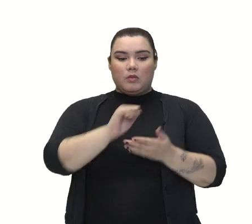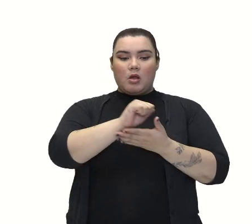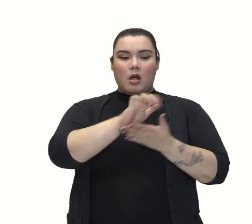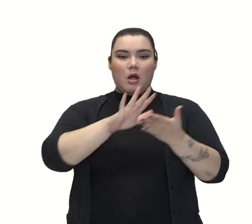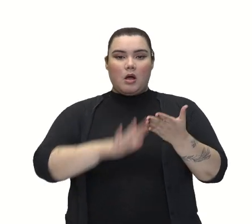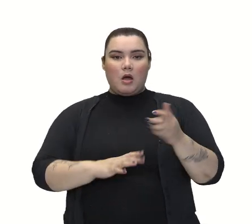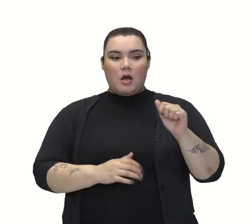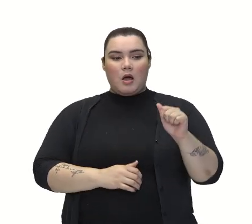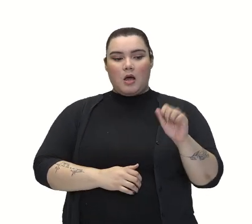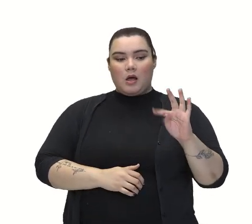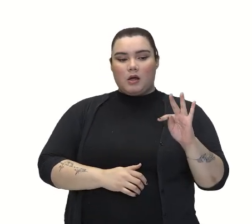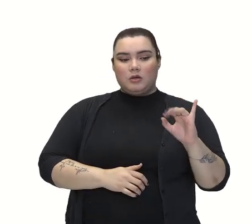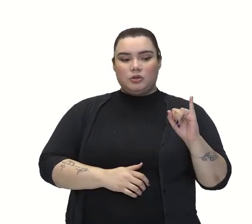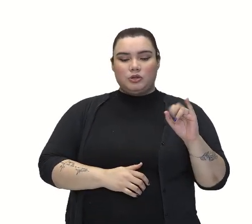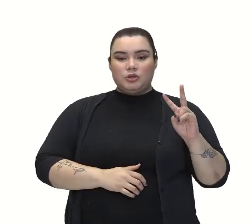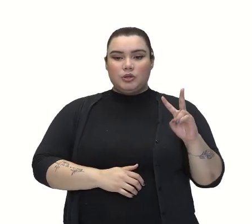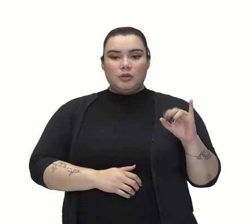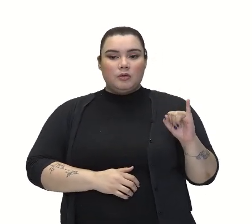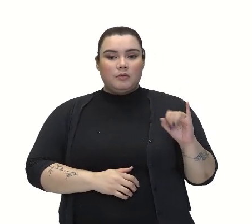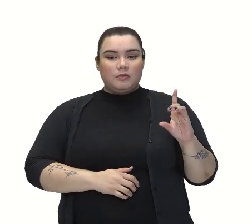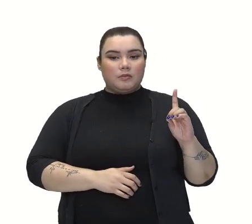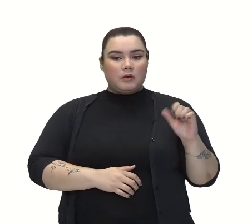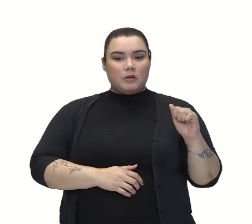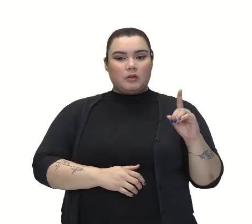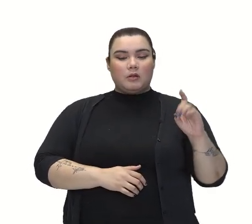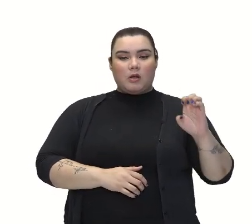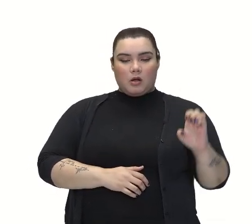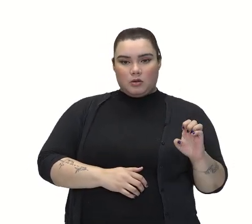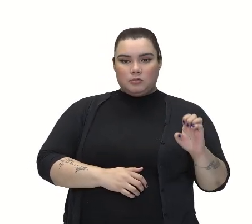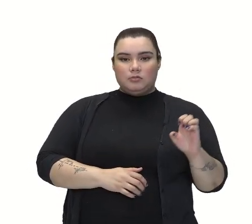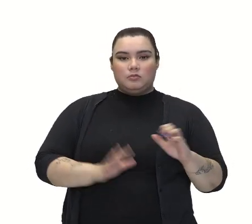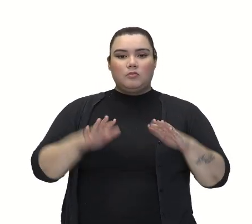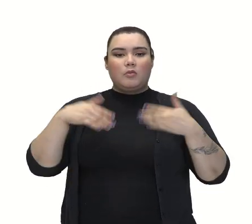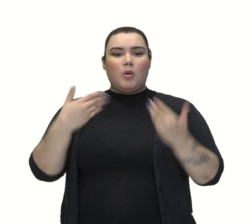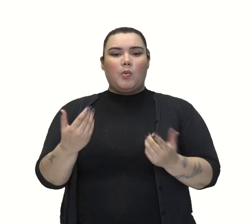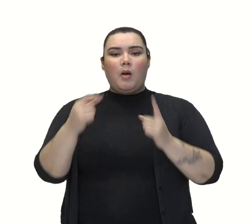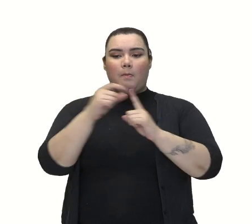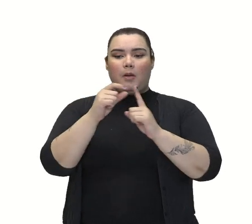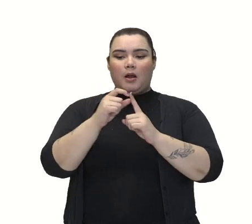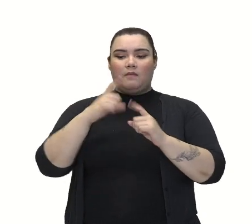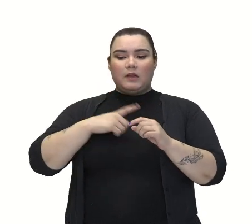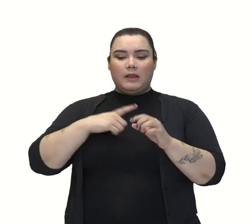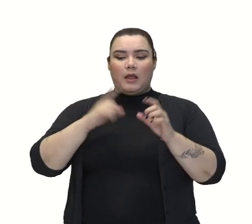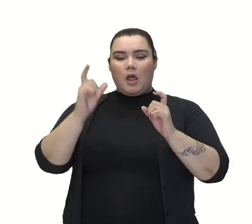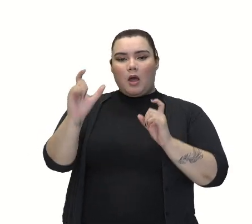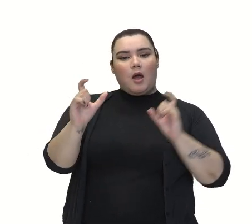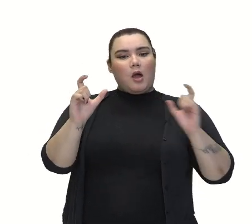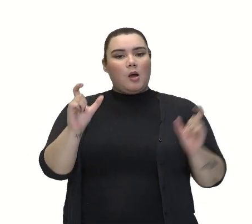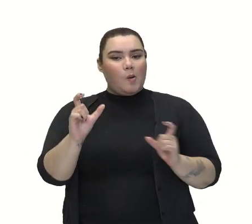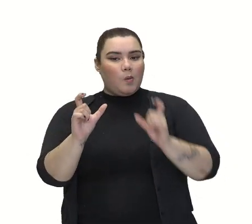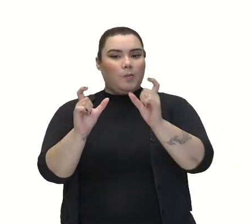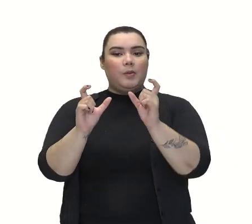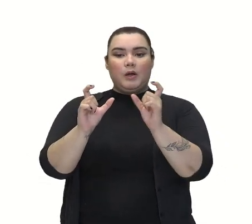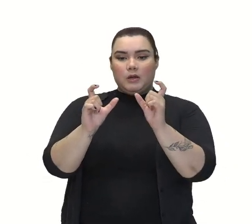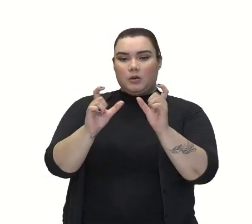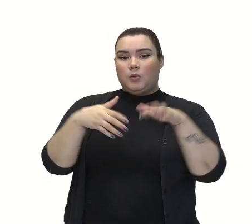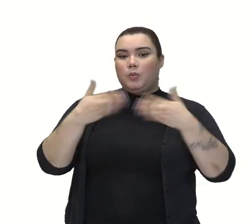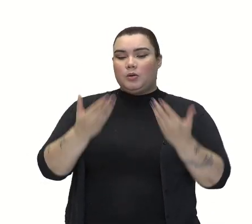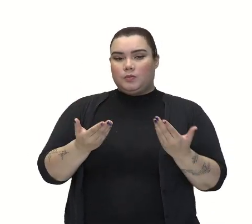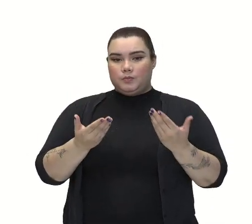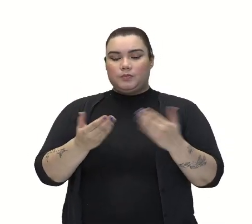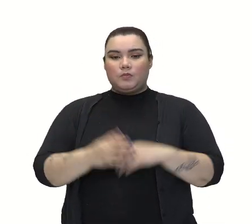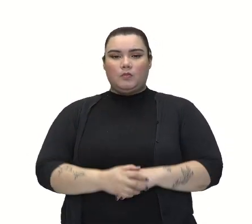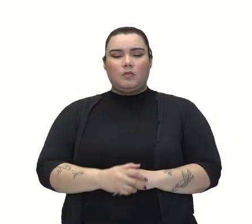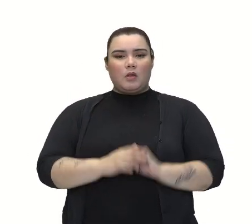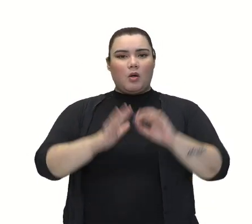nomeando, certo? E quais são as palavras que estão acompanhando? Porque a gente sabe que aqui é uma ação, então é